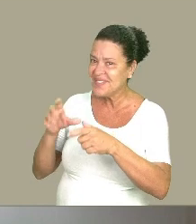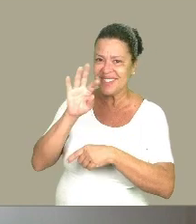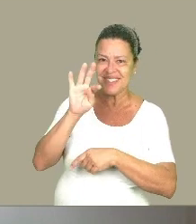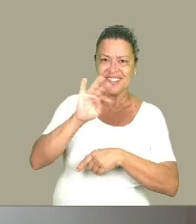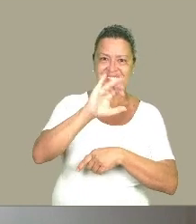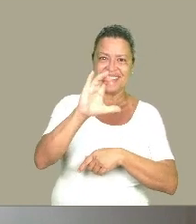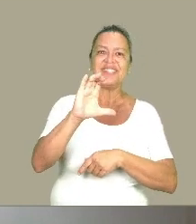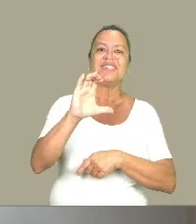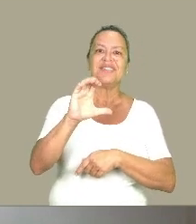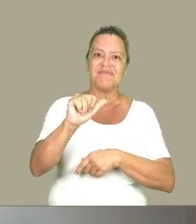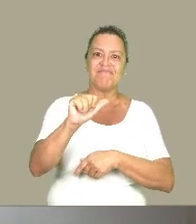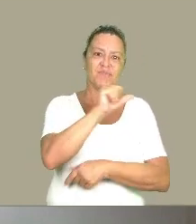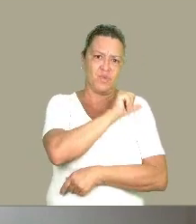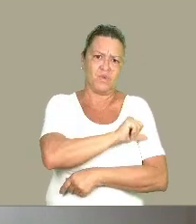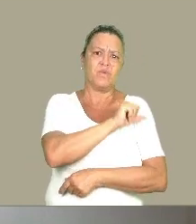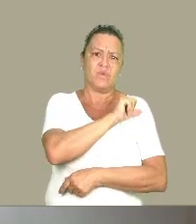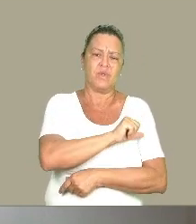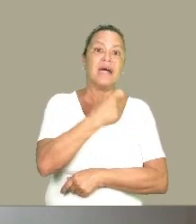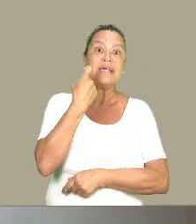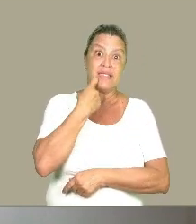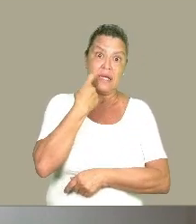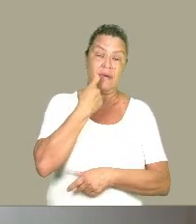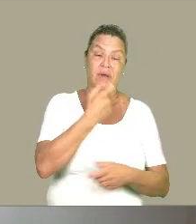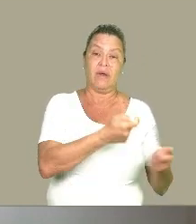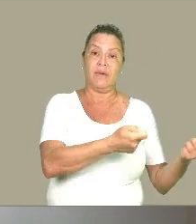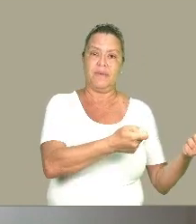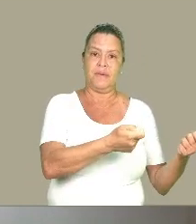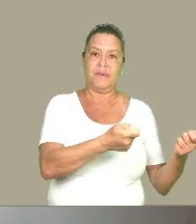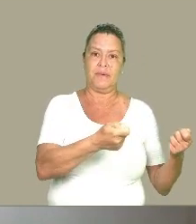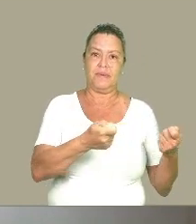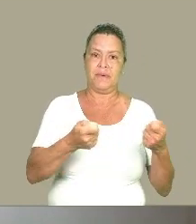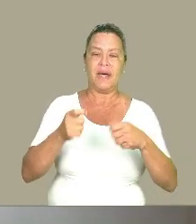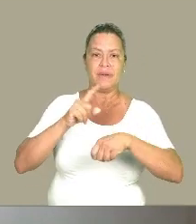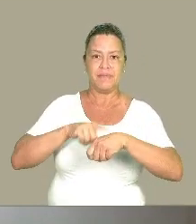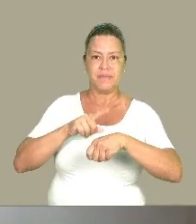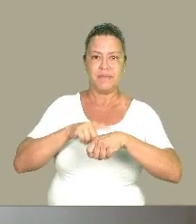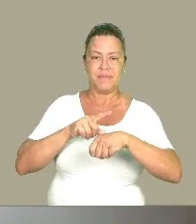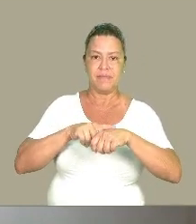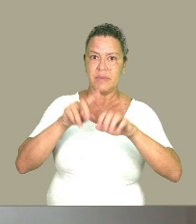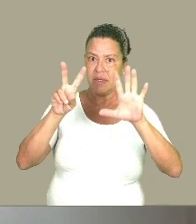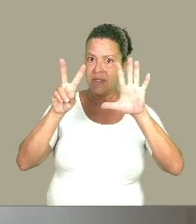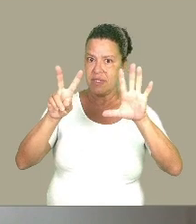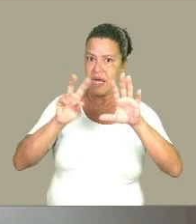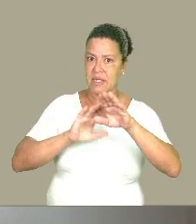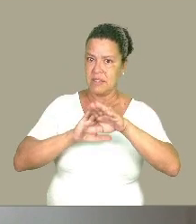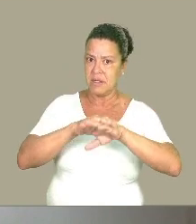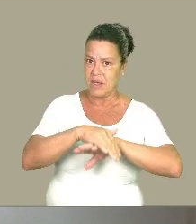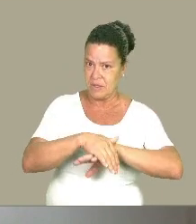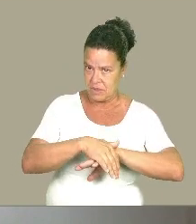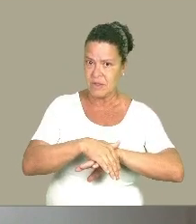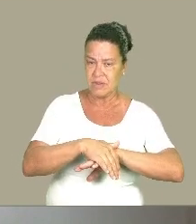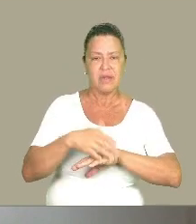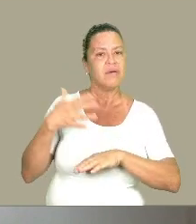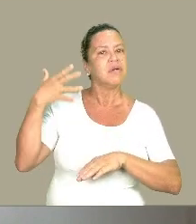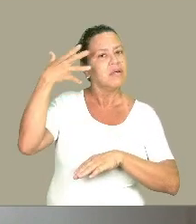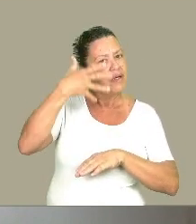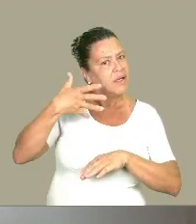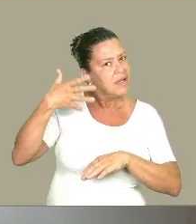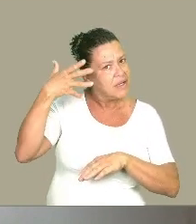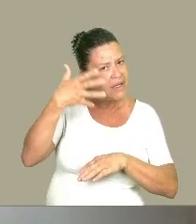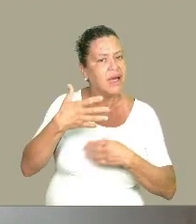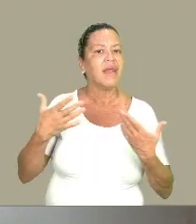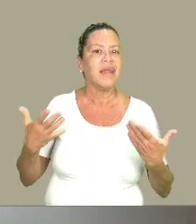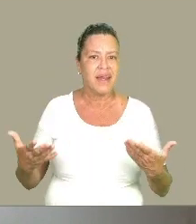Janeiro, e todas as sextas-feiras, às 19 horas, vem trazendo uma palestra no